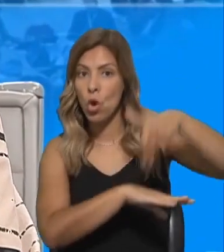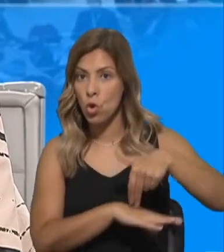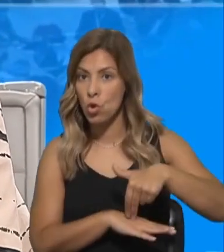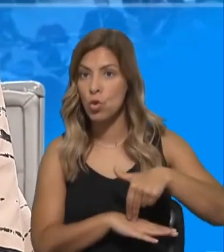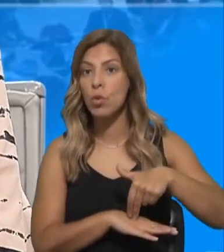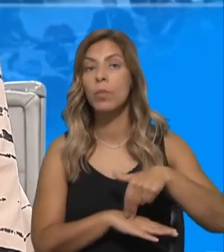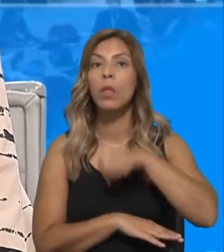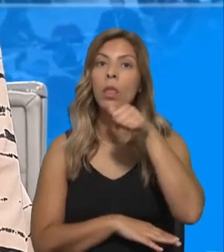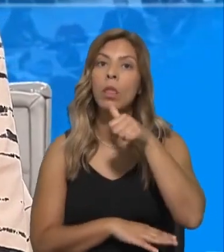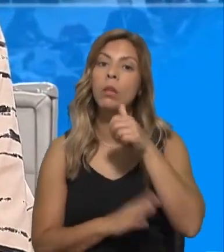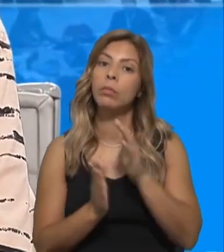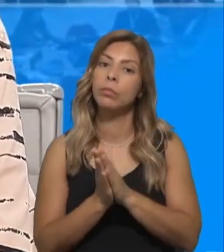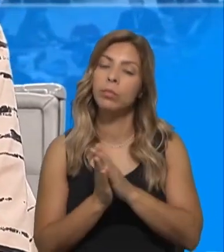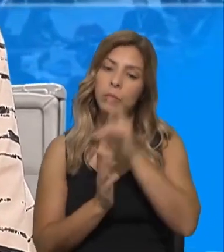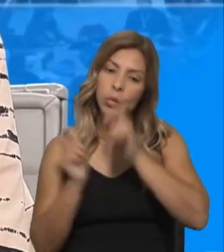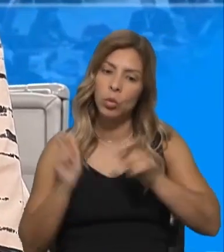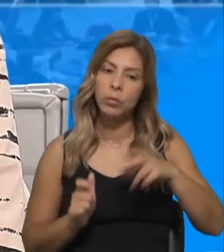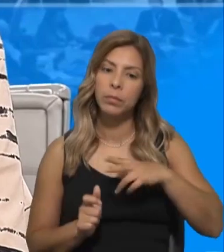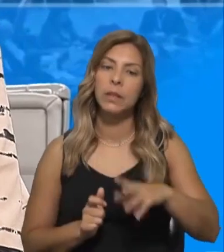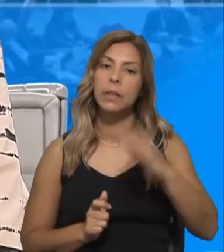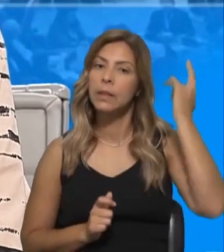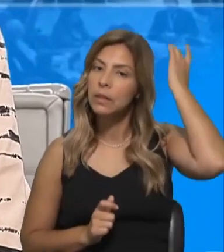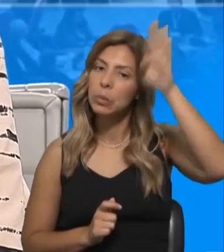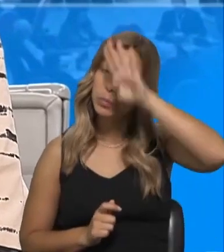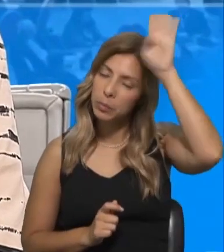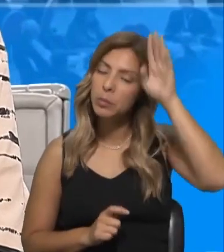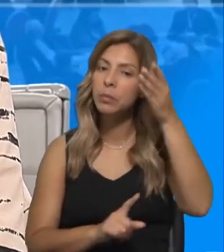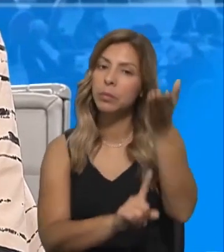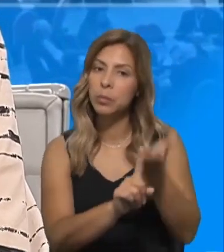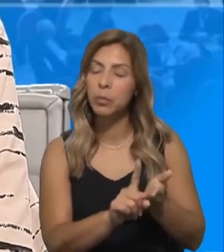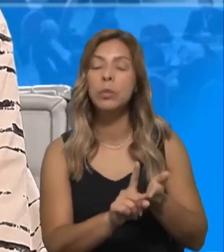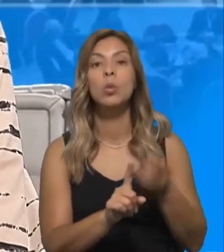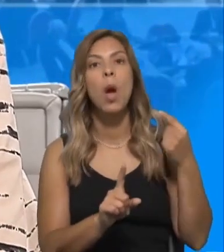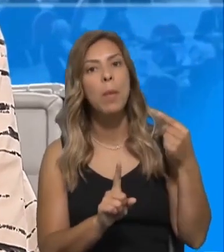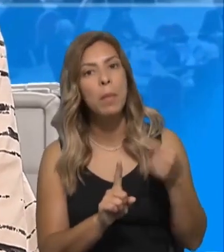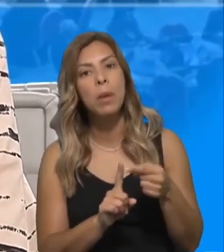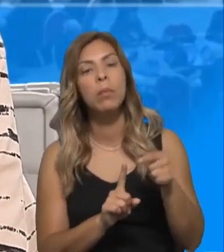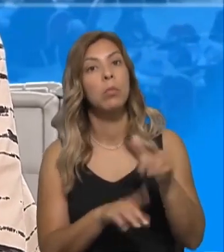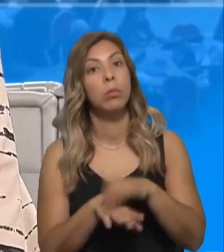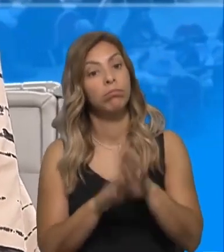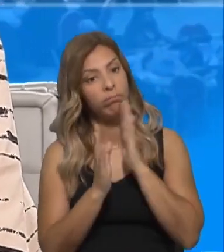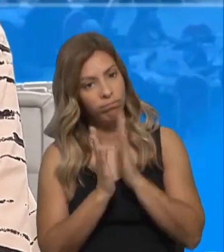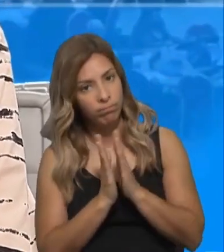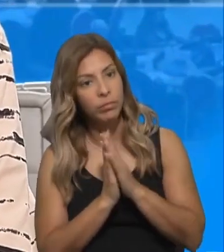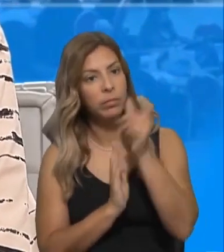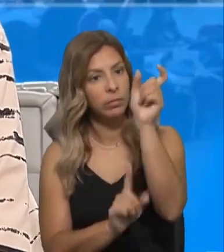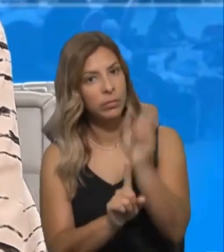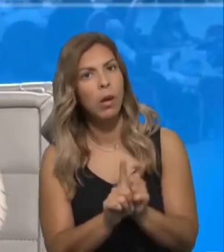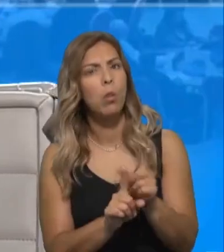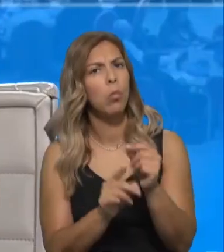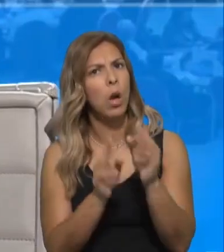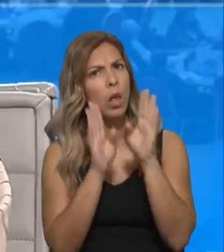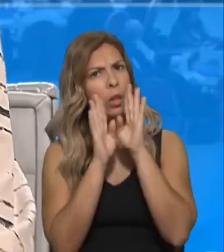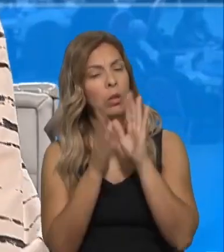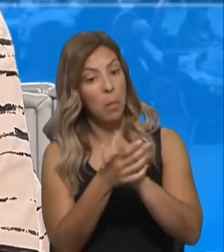os portugueses rezam pelas intenções de Santo Padre, sempre, todos os dias, e por isso também estamos a rezar por si. Ele sempre muito atento, sempre